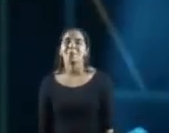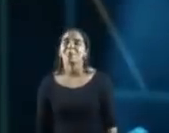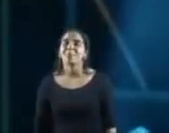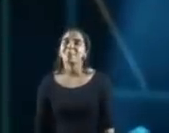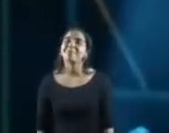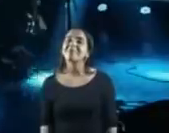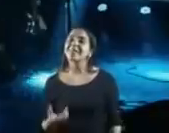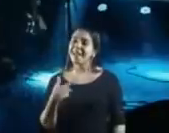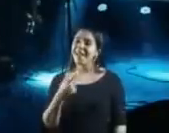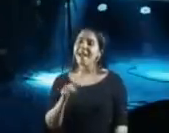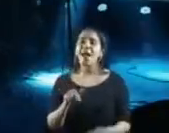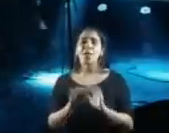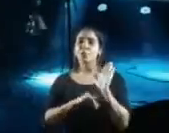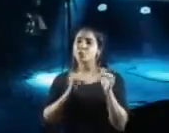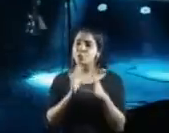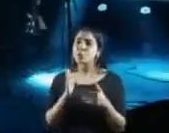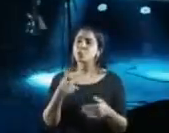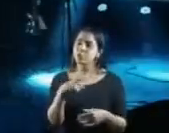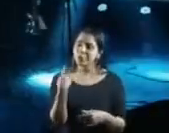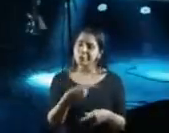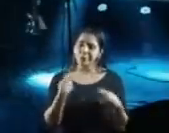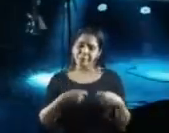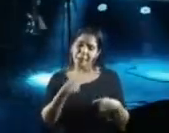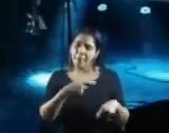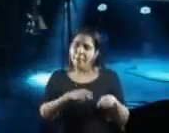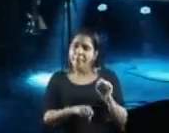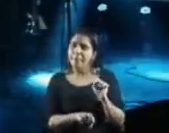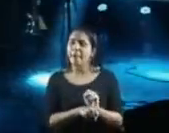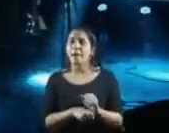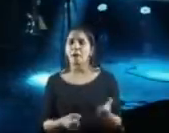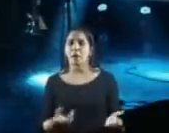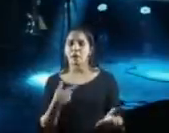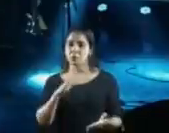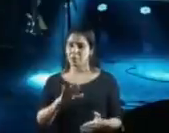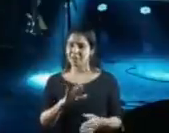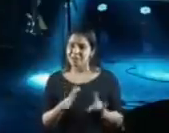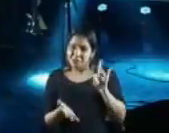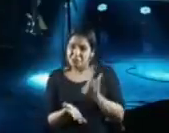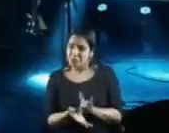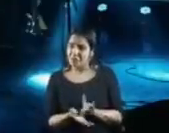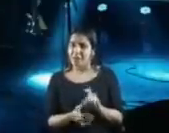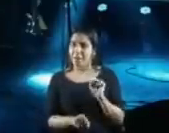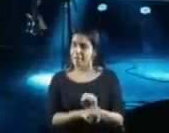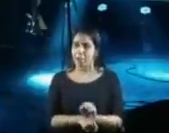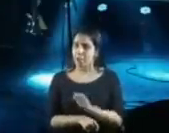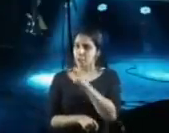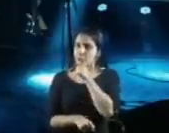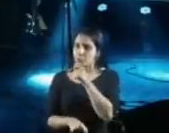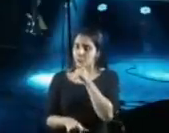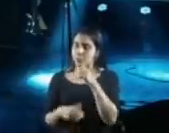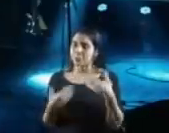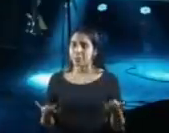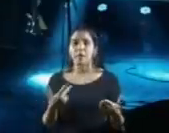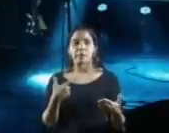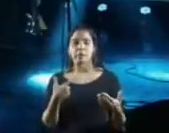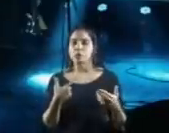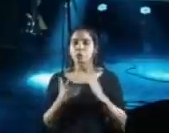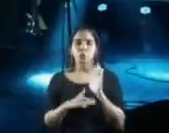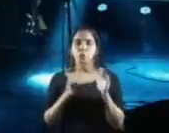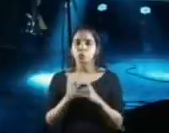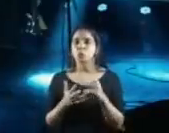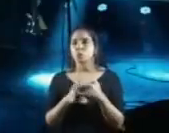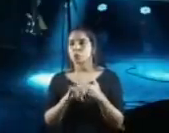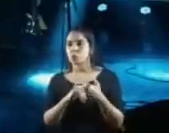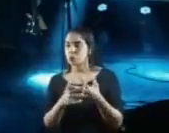E apesar de tudo isso da gente ter que ficar parado e etc, mas não tá parado de fato, e eu acho que tudo isso na situação que a gente